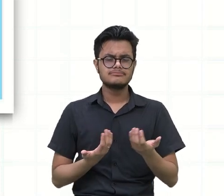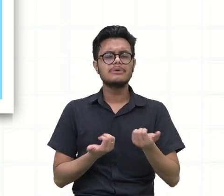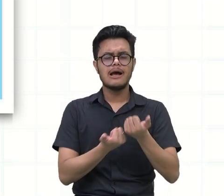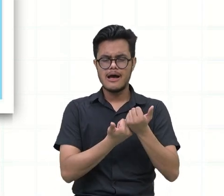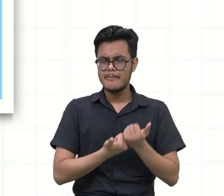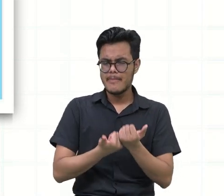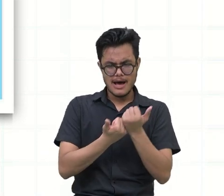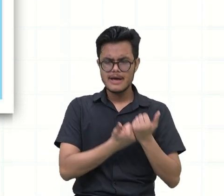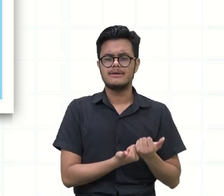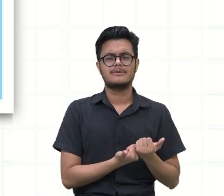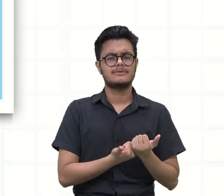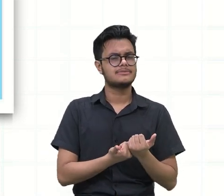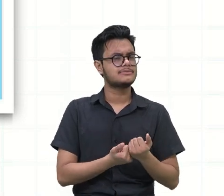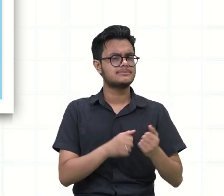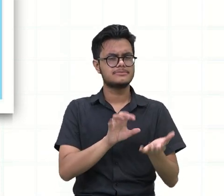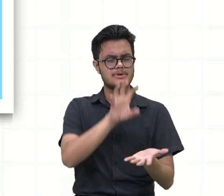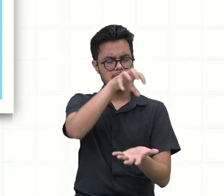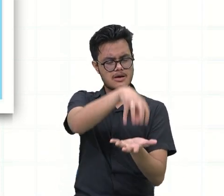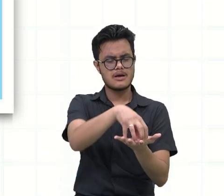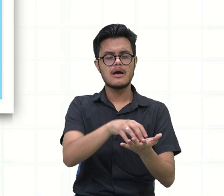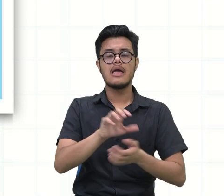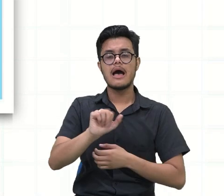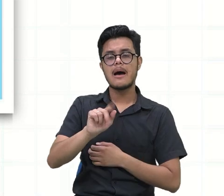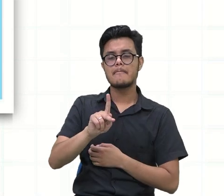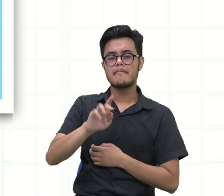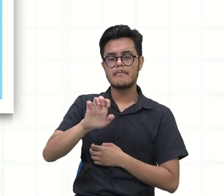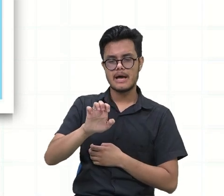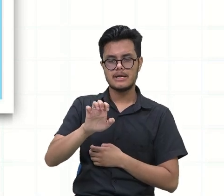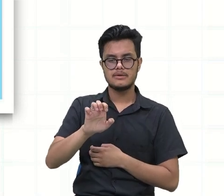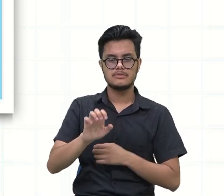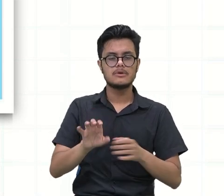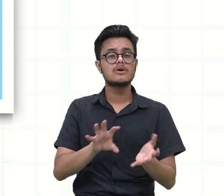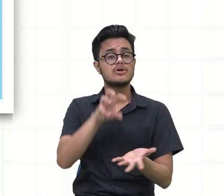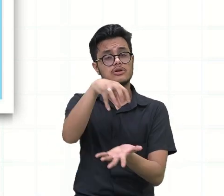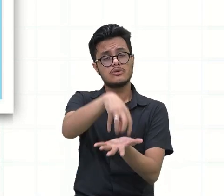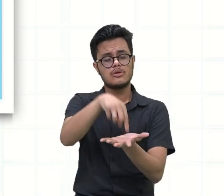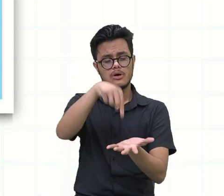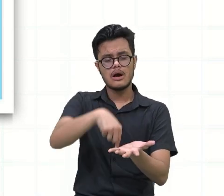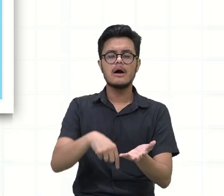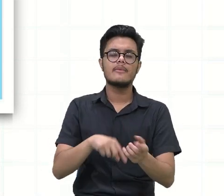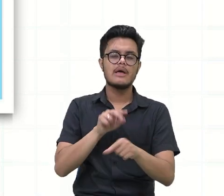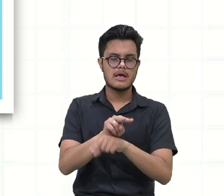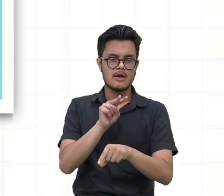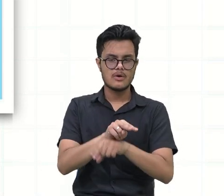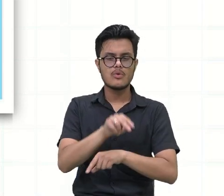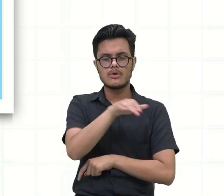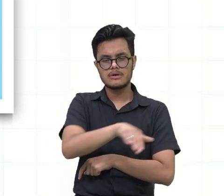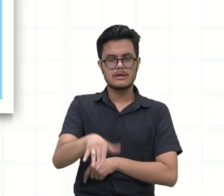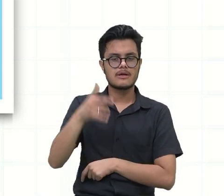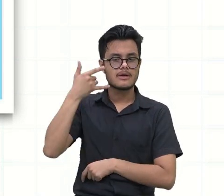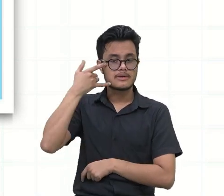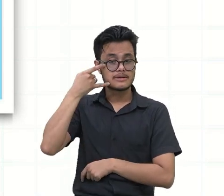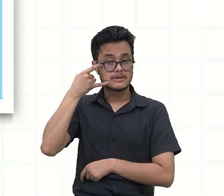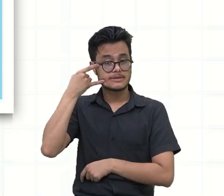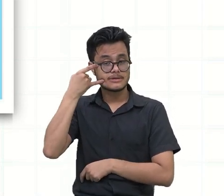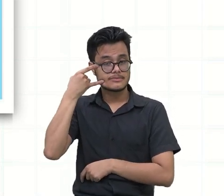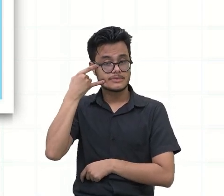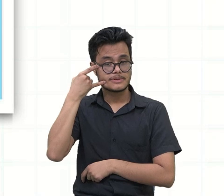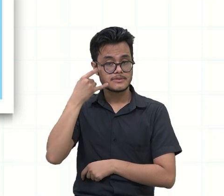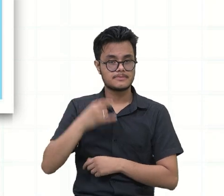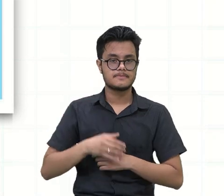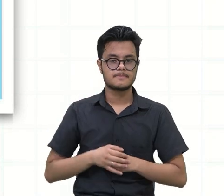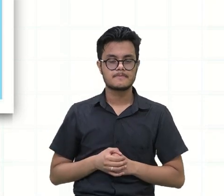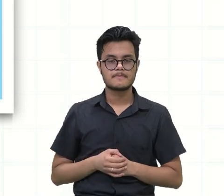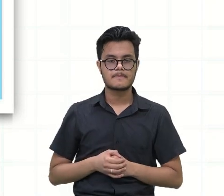de Manaus, né? A APAE é aquele local onde acolhe as crianças, né, que têm síndrome de Down. Então,